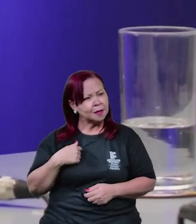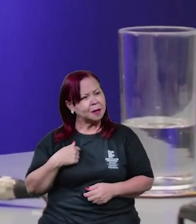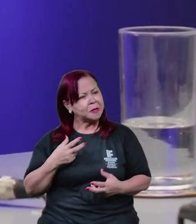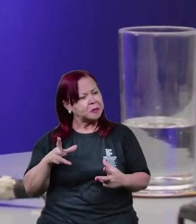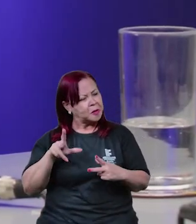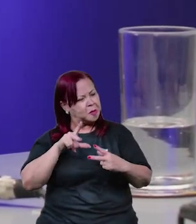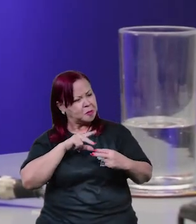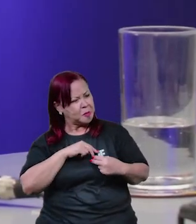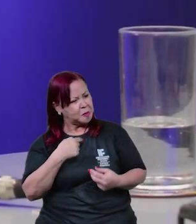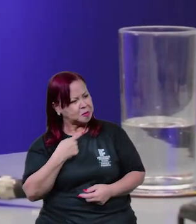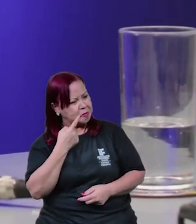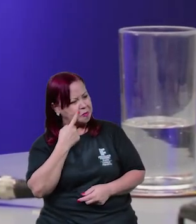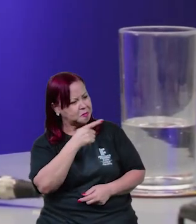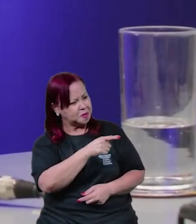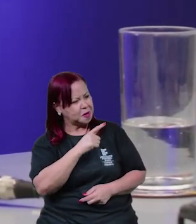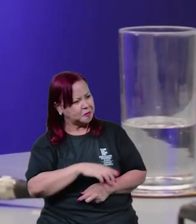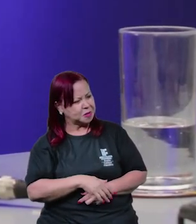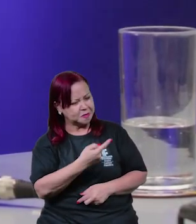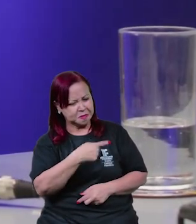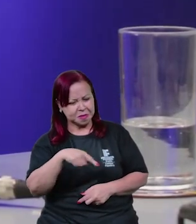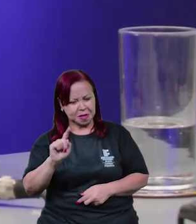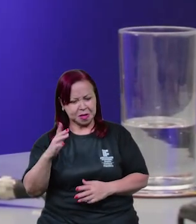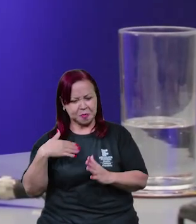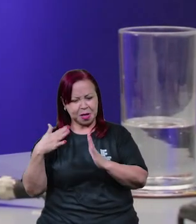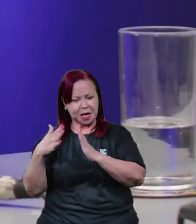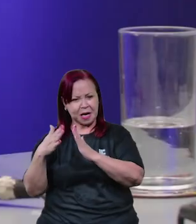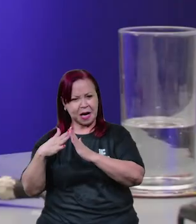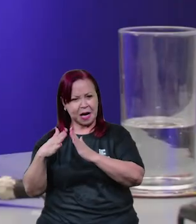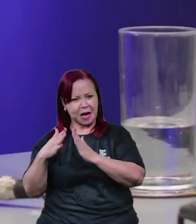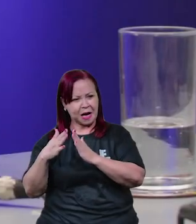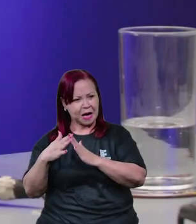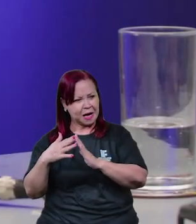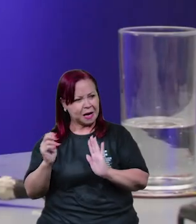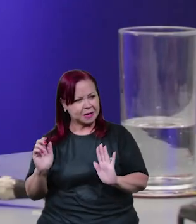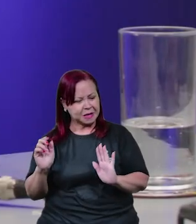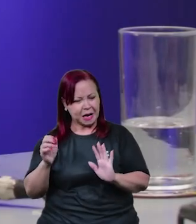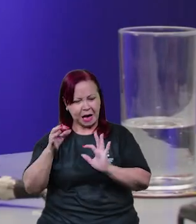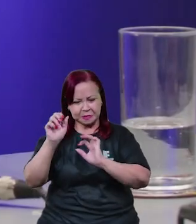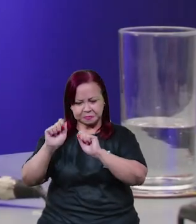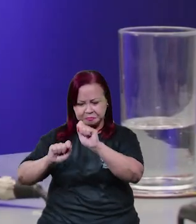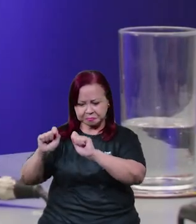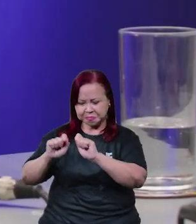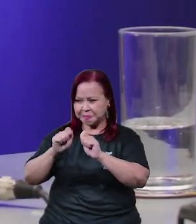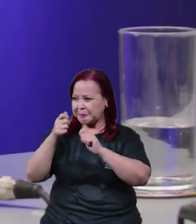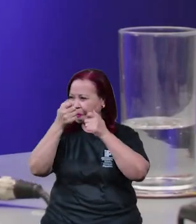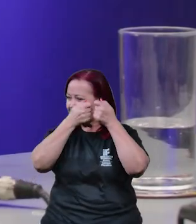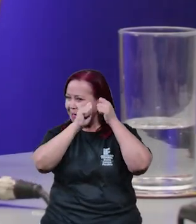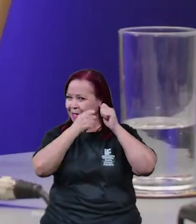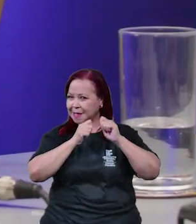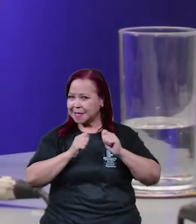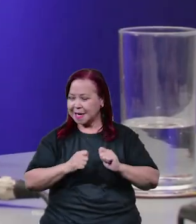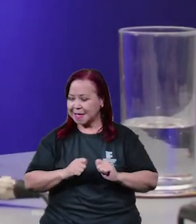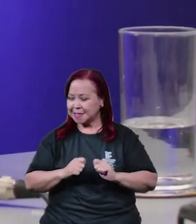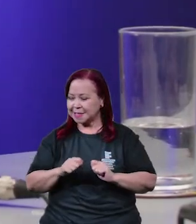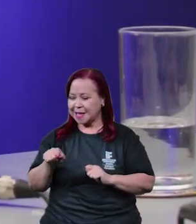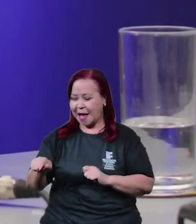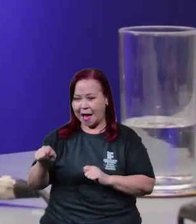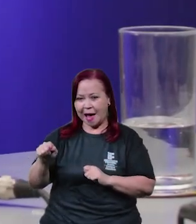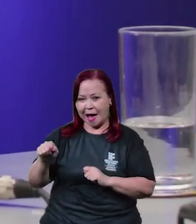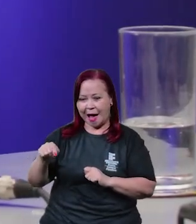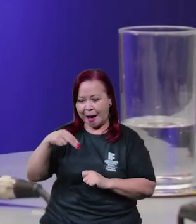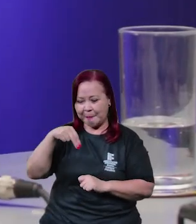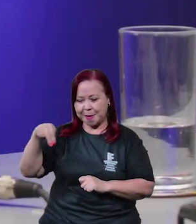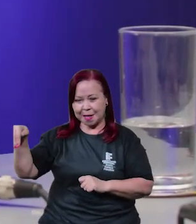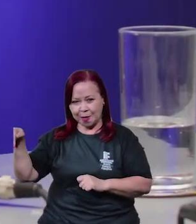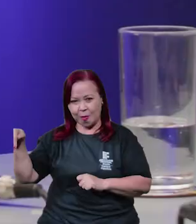tanto tempo pra trançar. Acho que é cunhada? Aham. Gente, eu sempre fico perdida nesses nomes. Ia pra trançar ela e eu ficava ali,